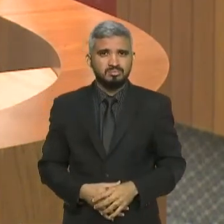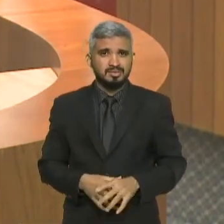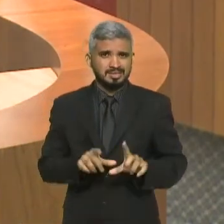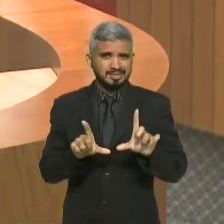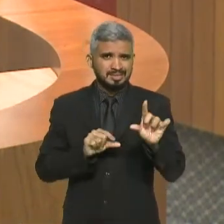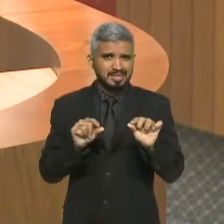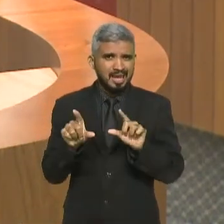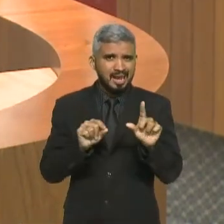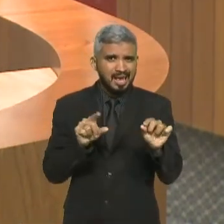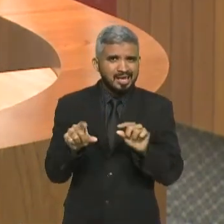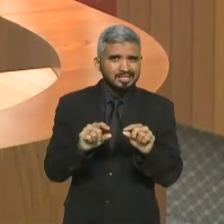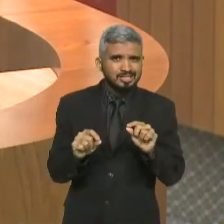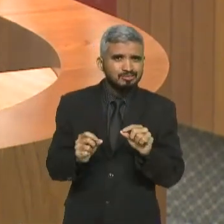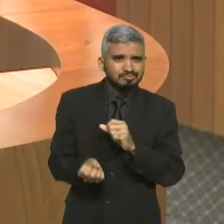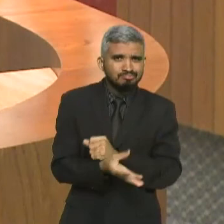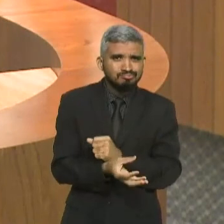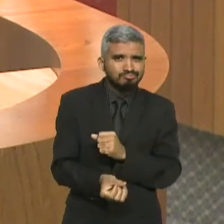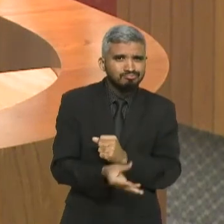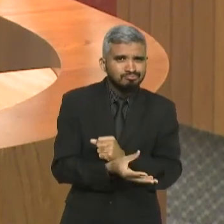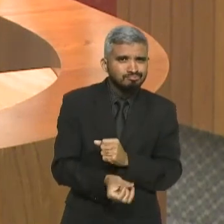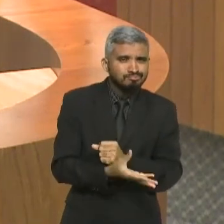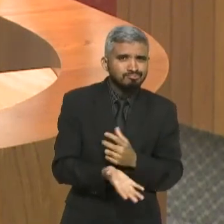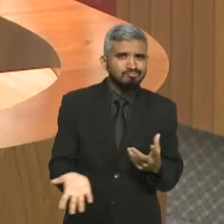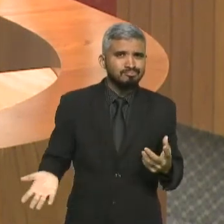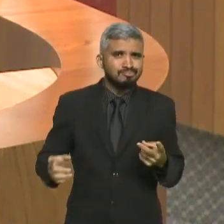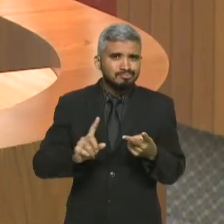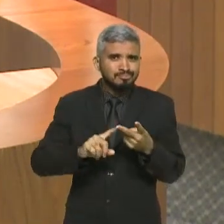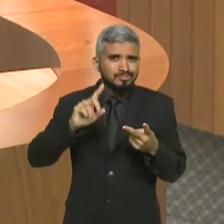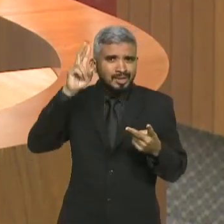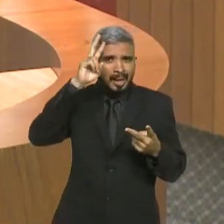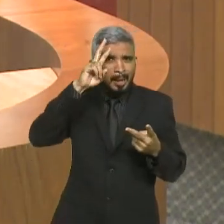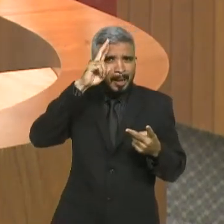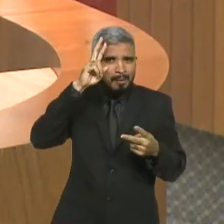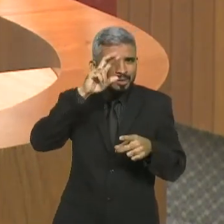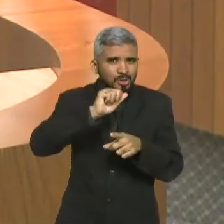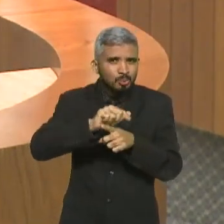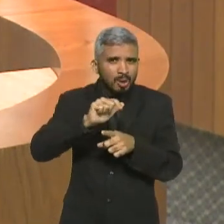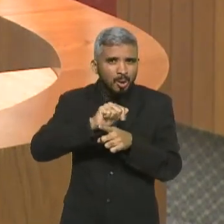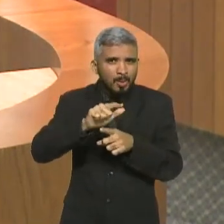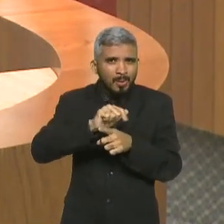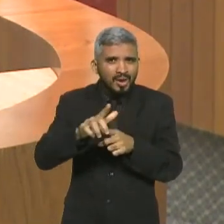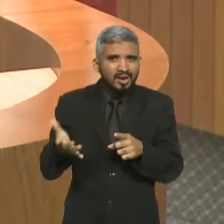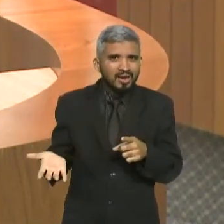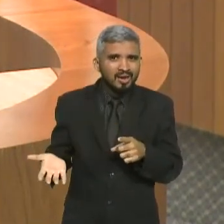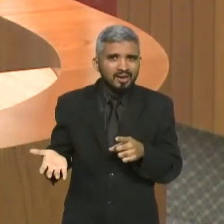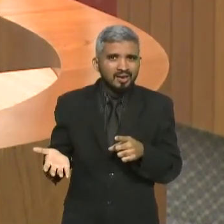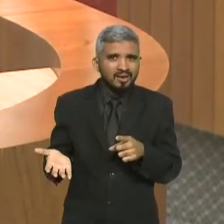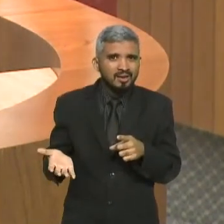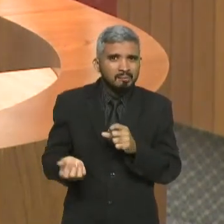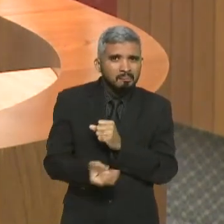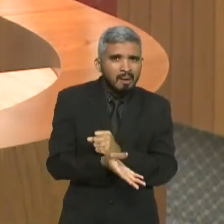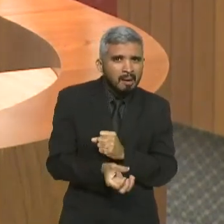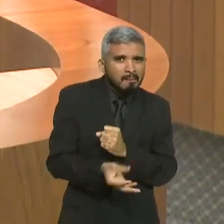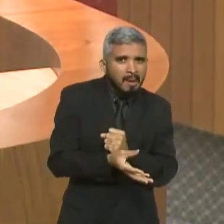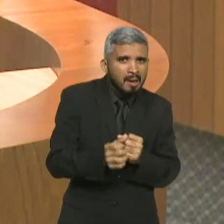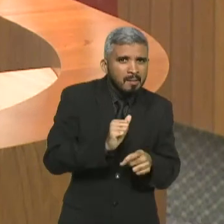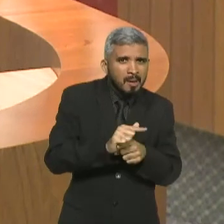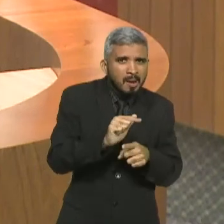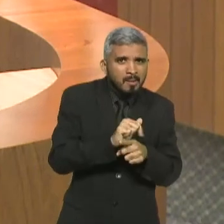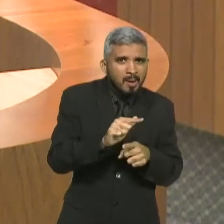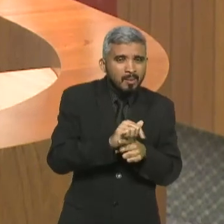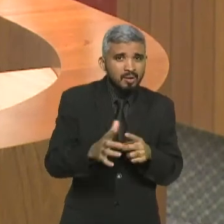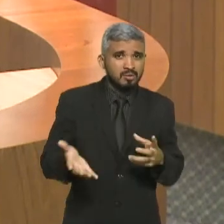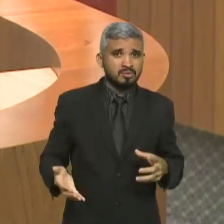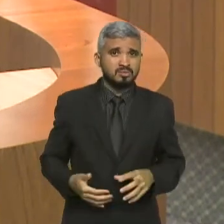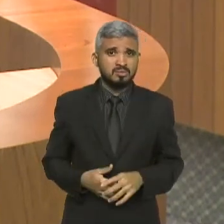Vocês lembram dos aluguéis camaradas que denunciamos aqui nessa casa? Eu, deputado César Pires, as grandes denúncias que surgiram nessa casa,